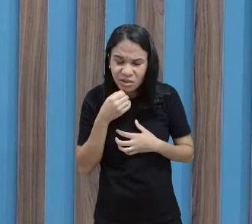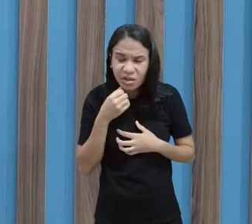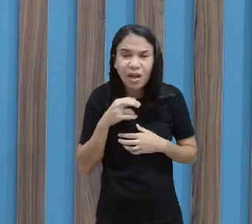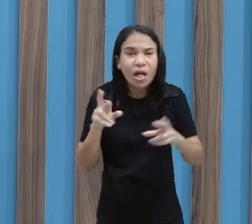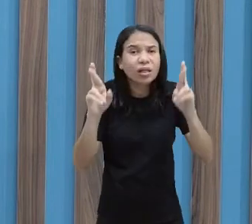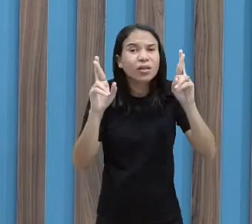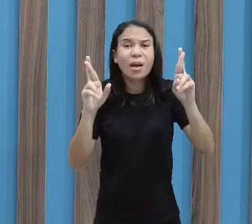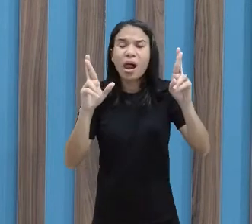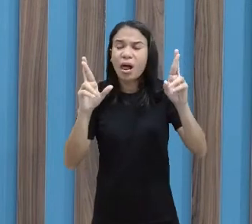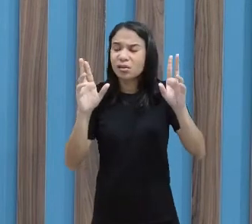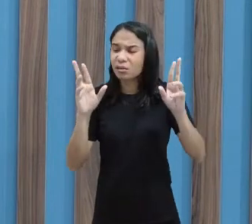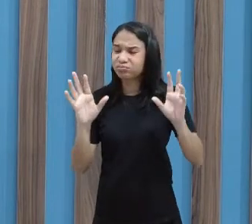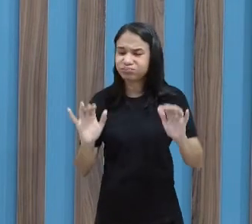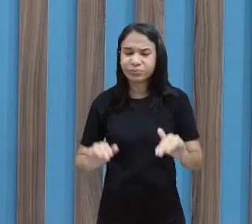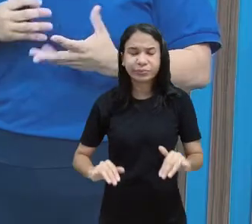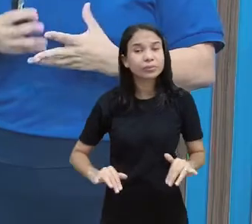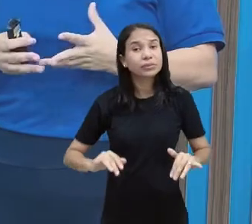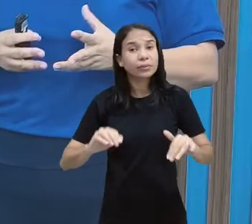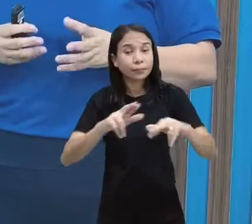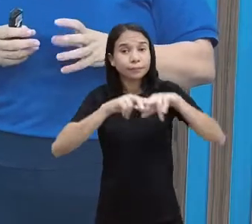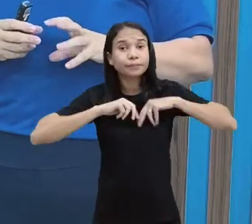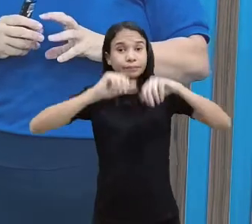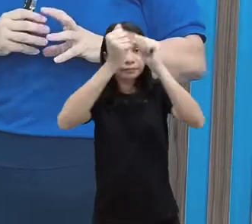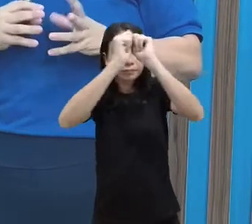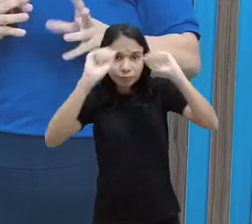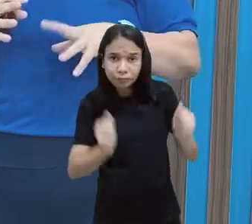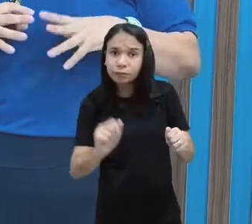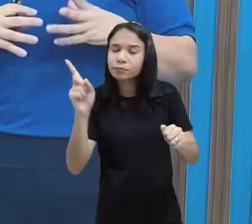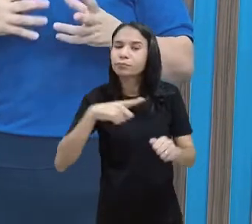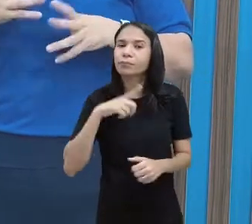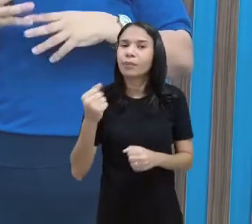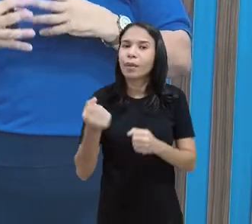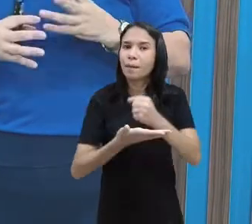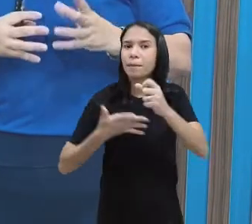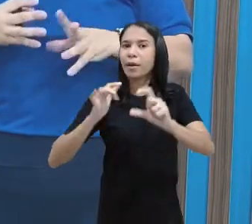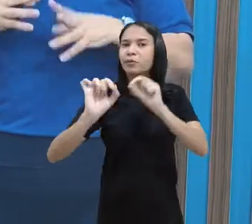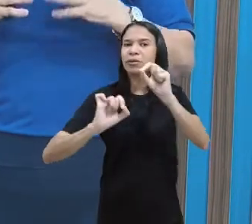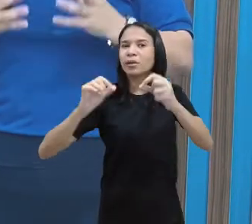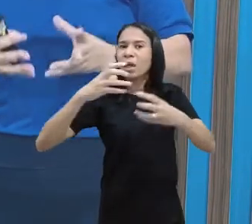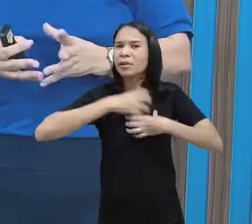esperança. Sim. Então, a arte moderna ela é um pouco baseada nesses